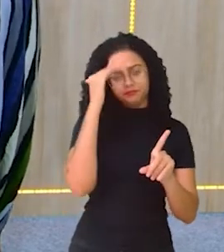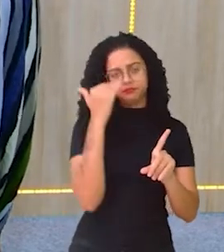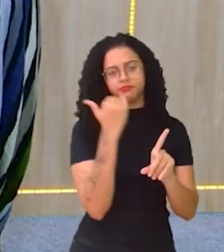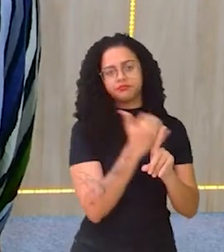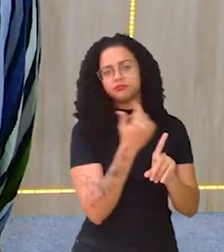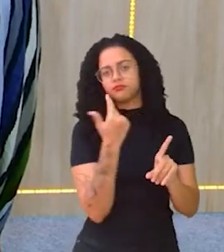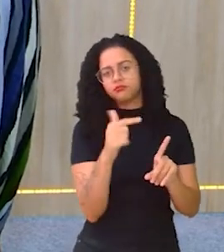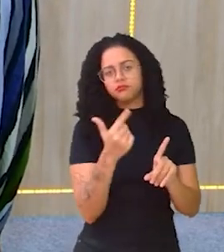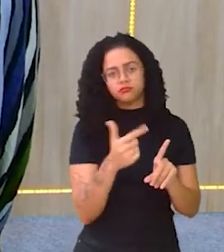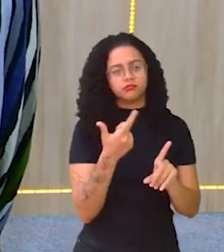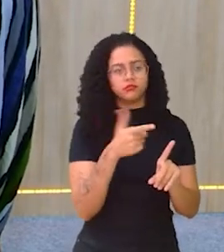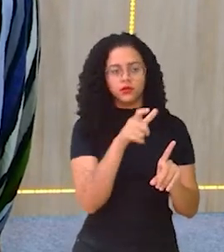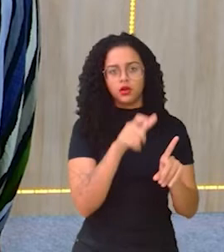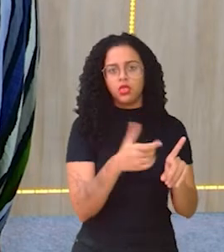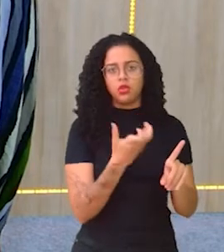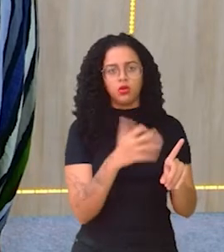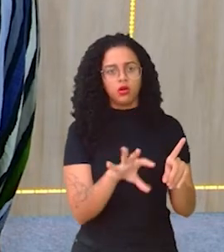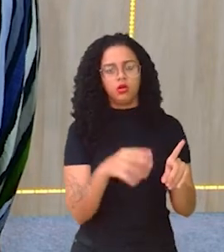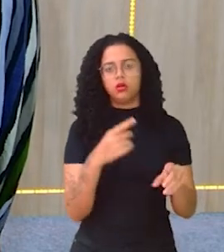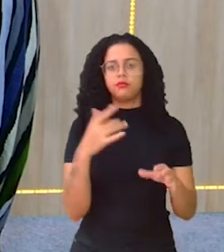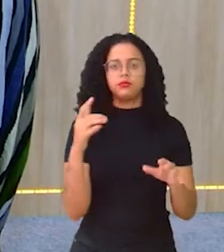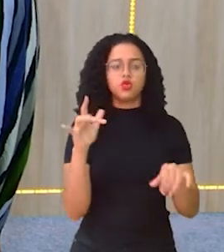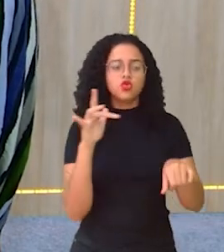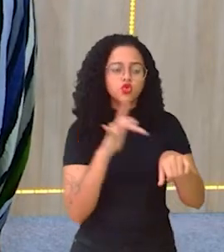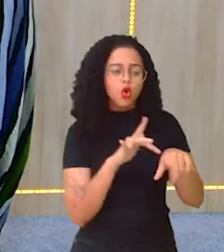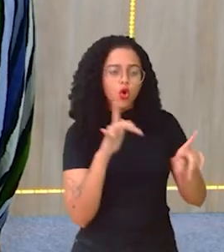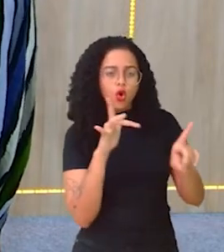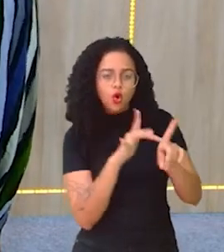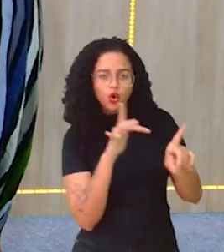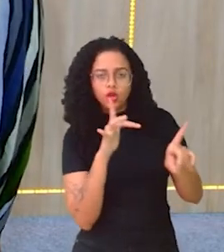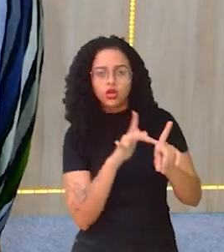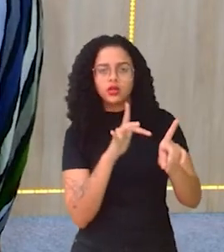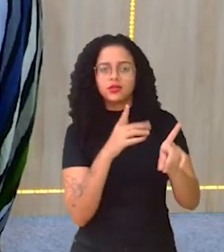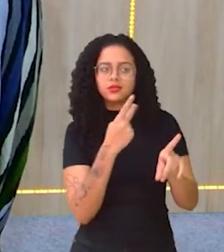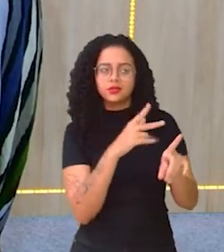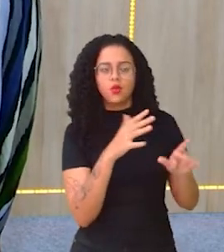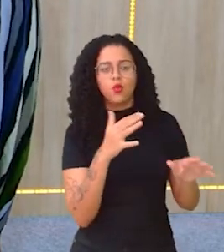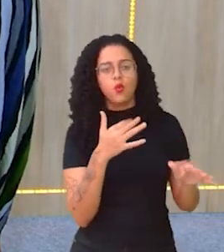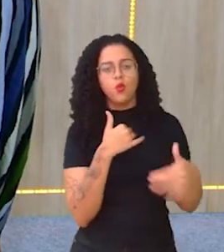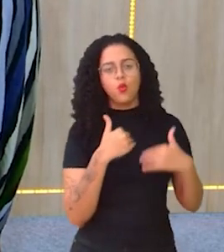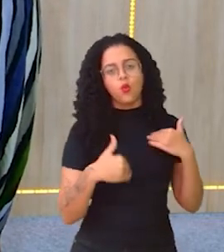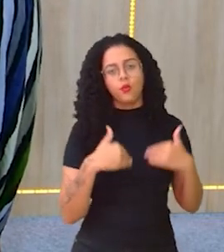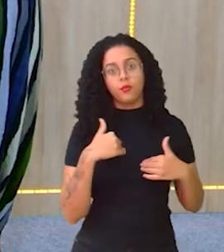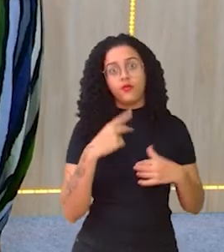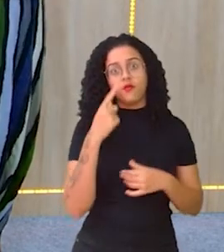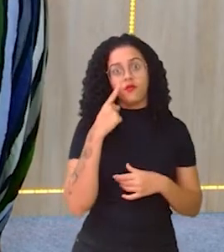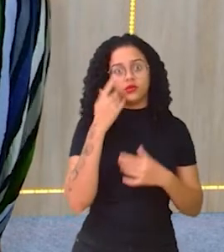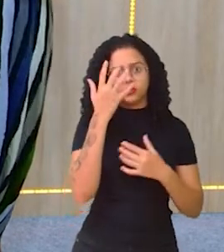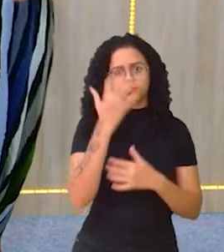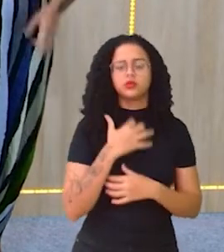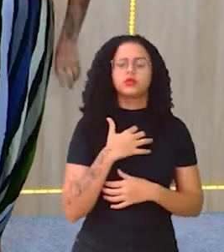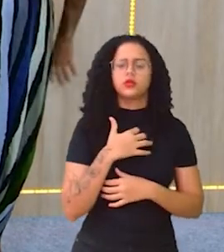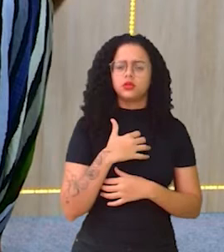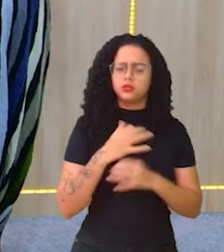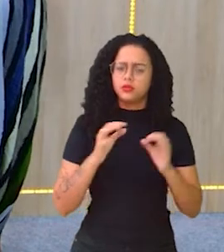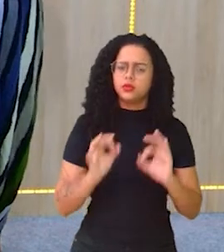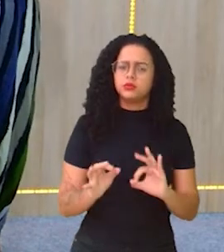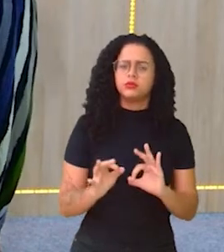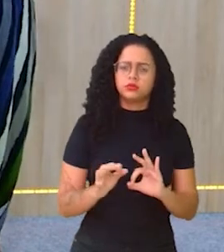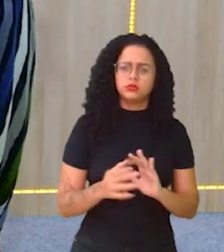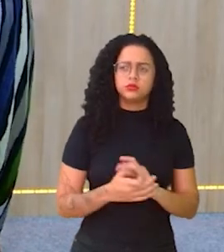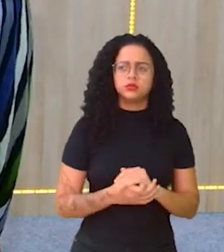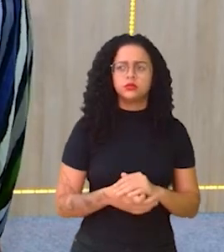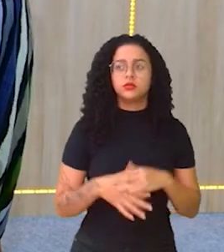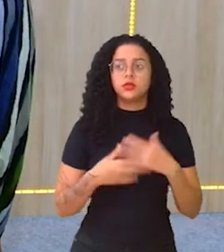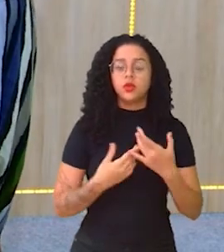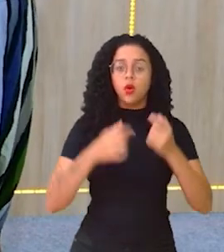algo que ele não querer esse toque, esse ato no seu corpo. Vejam a seriedade disso. Exatamente, minha gente. Então,